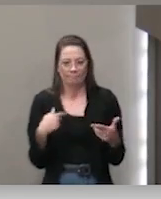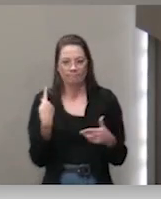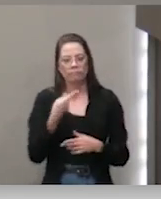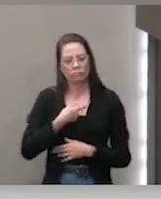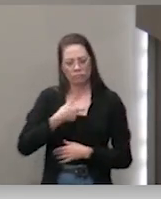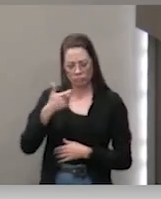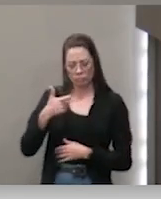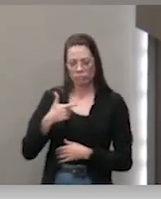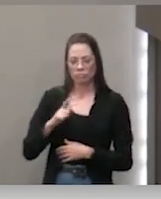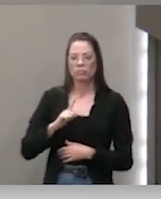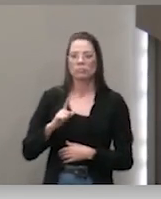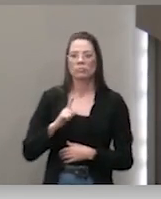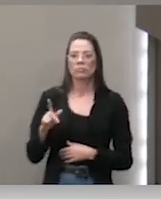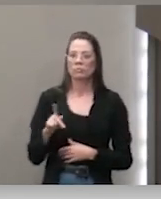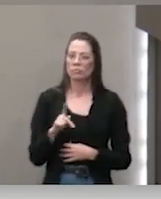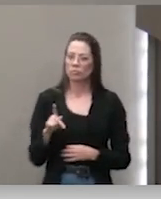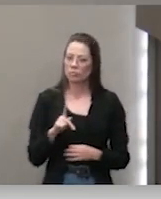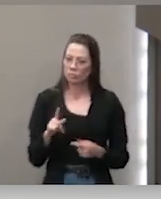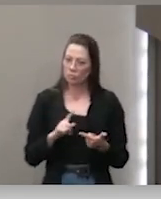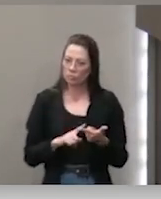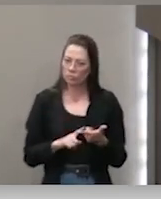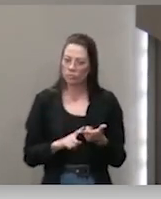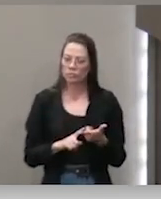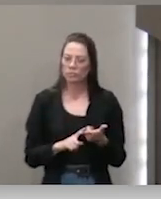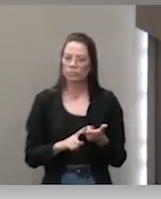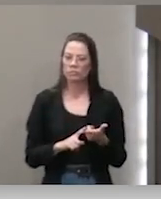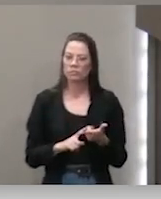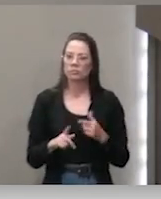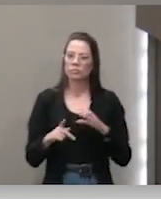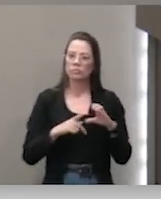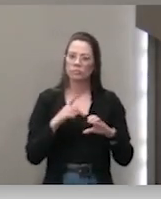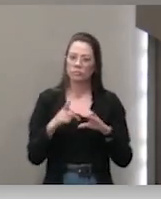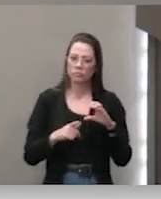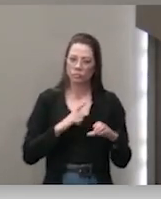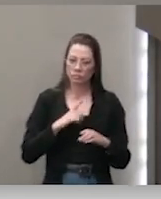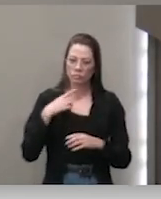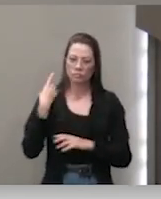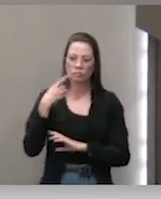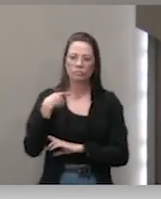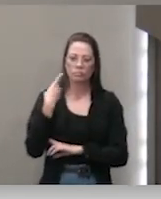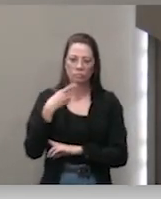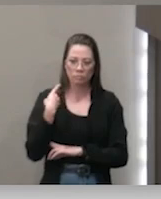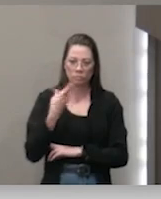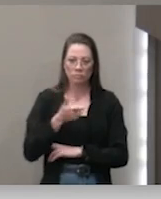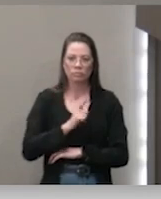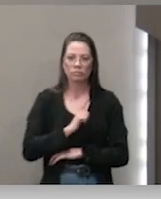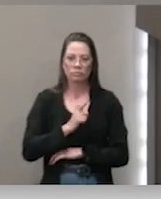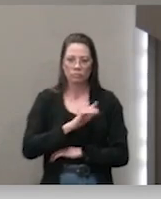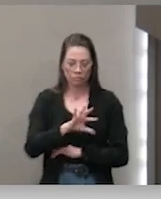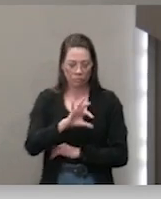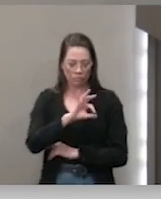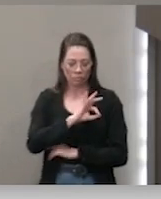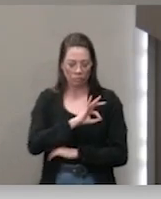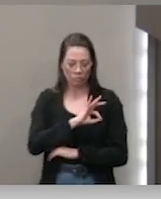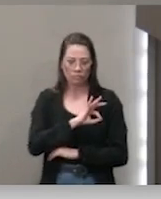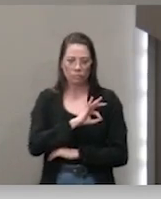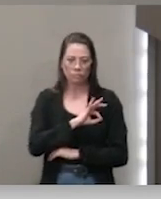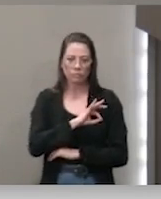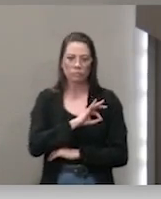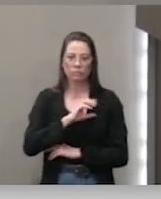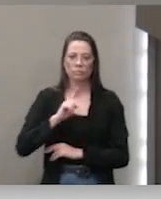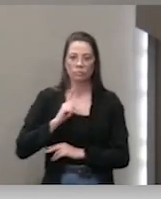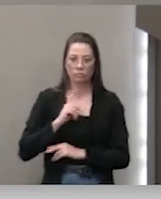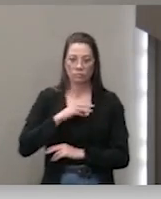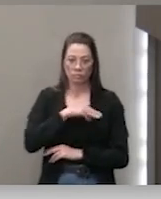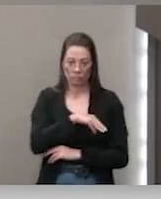professor, a gente tem aqui na Câmara de Vereadores advogado, nós temos policial militar,